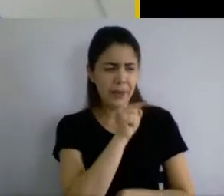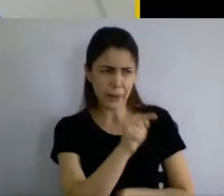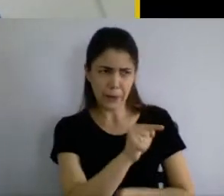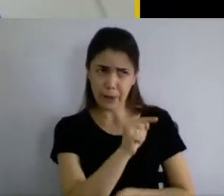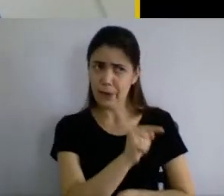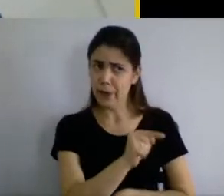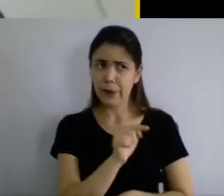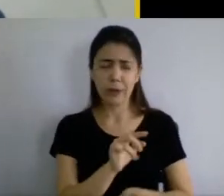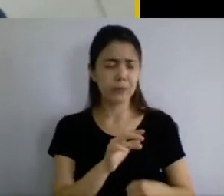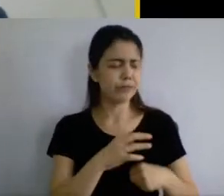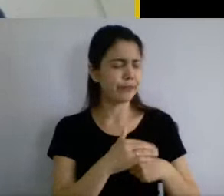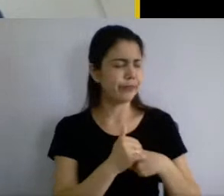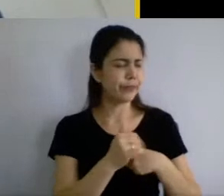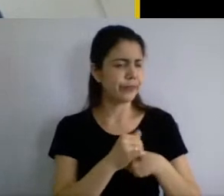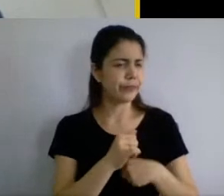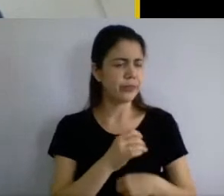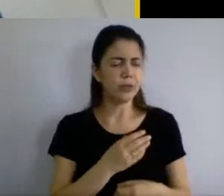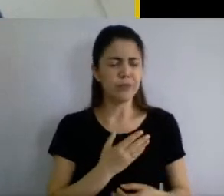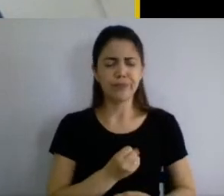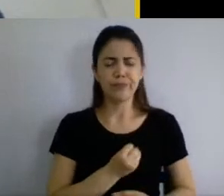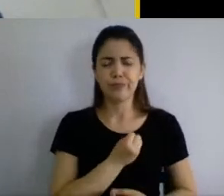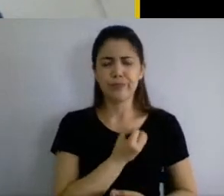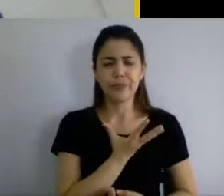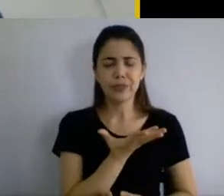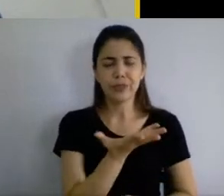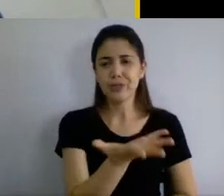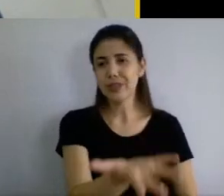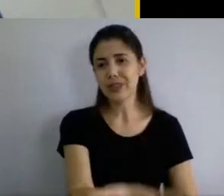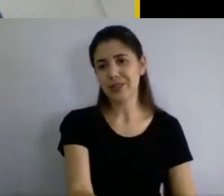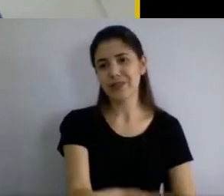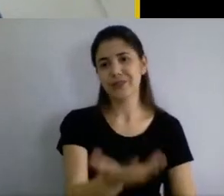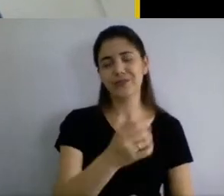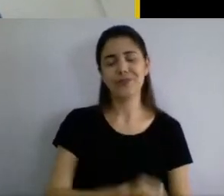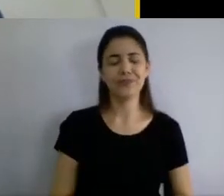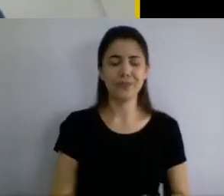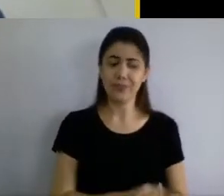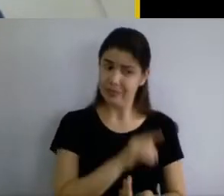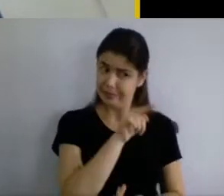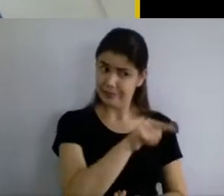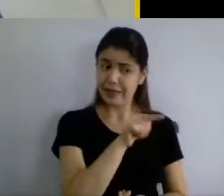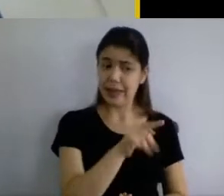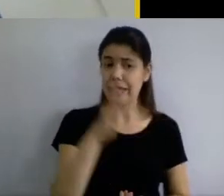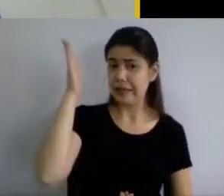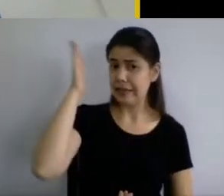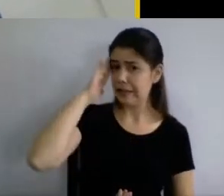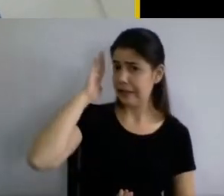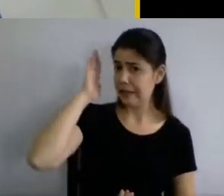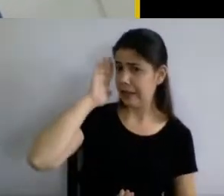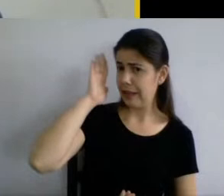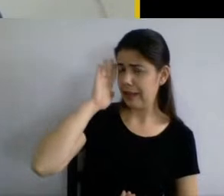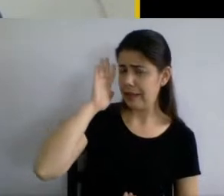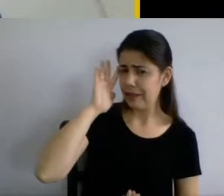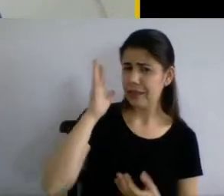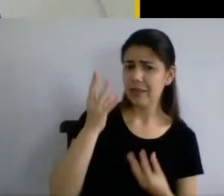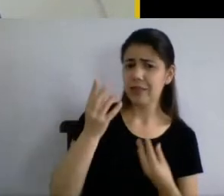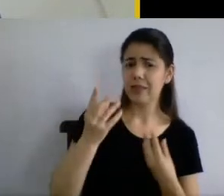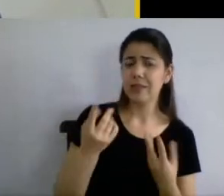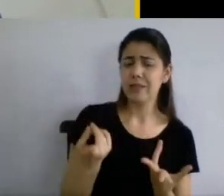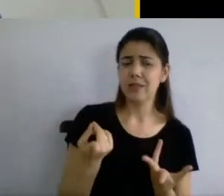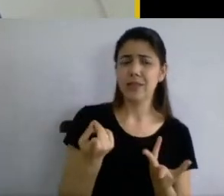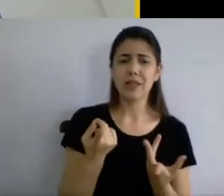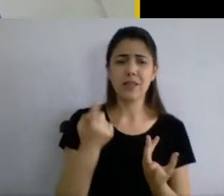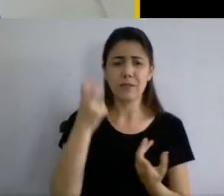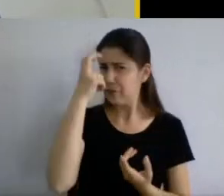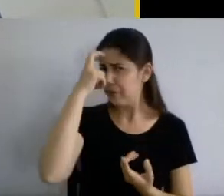a generosidade do professor Hansen. Todos que o conhecem sabem que o Hansen personifica a rara maravilha de uma inteligência